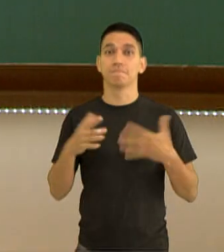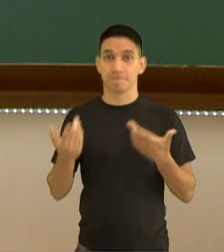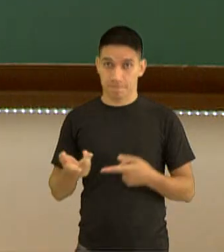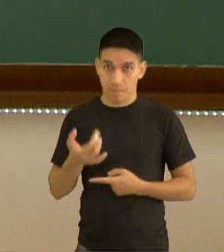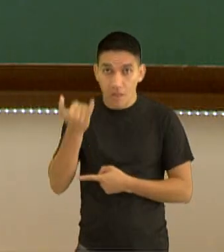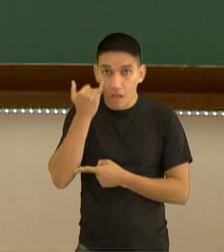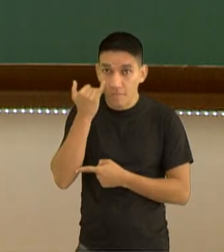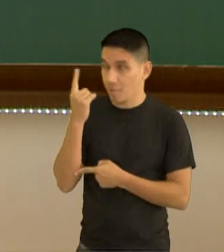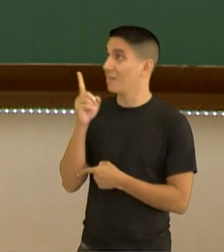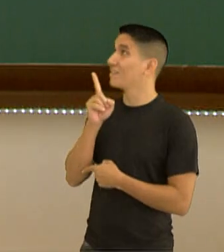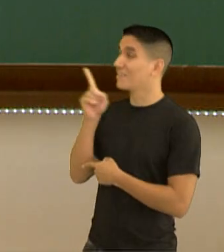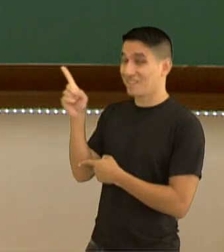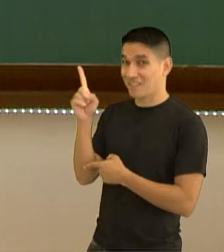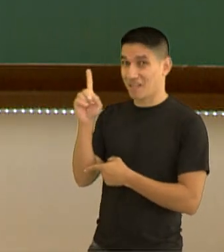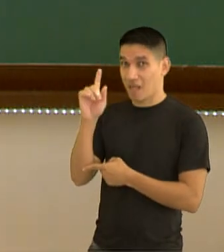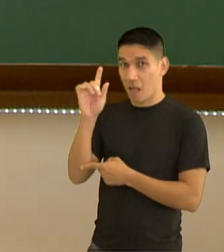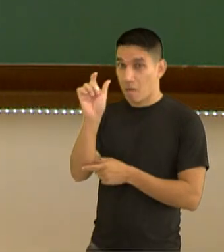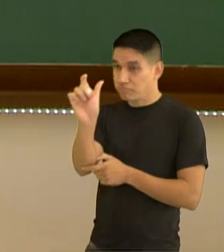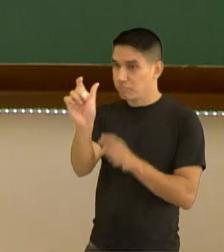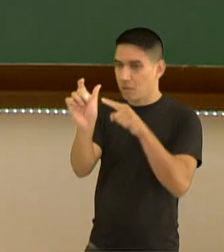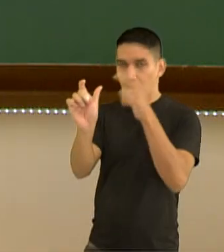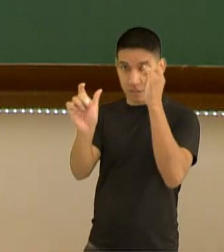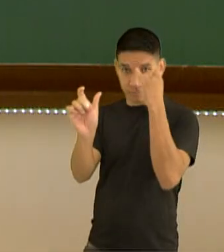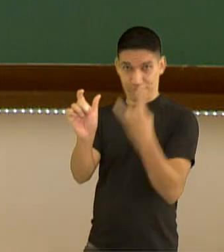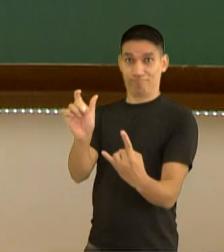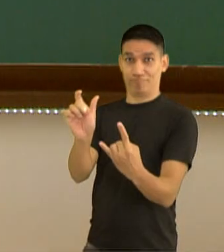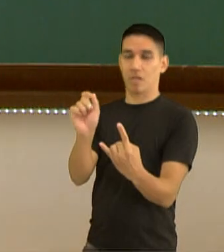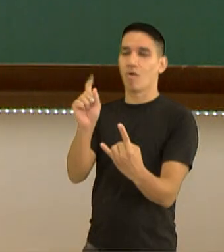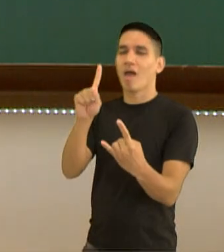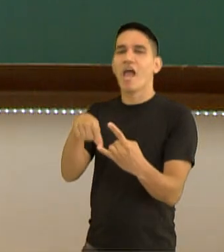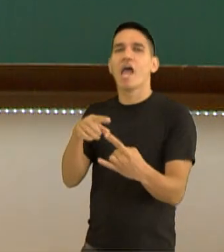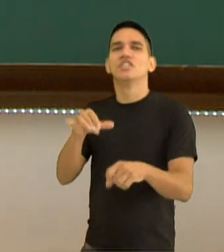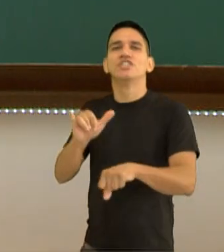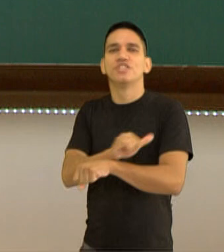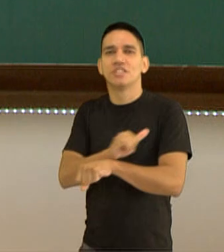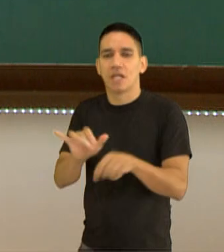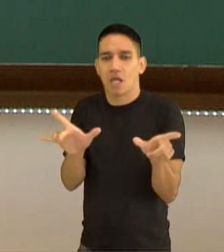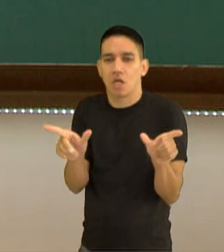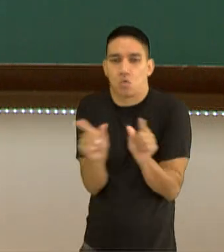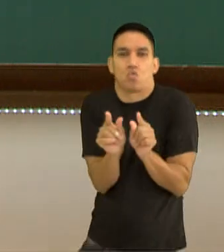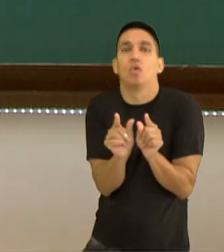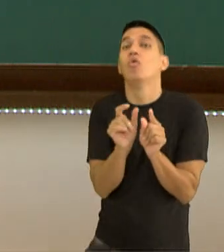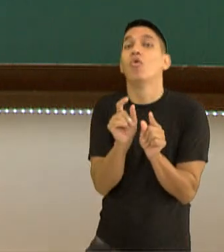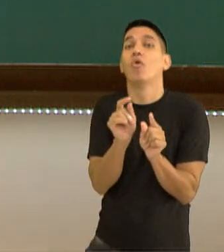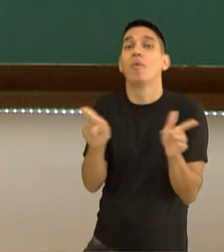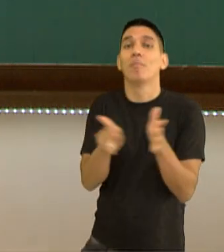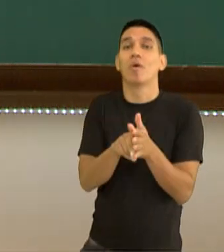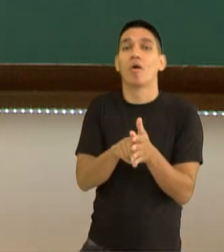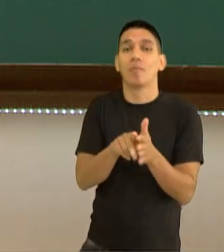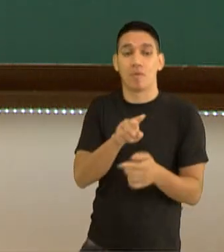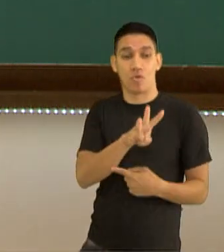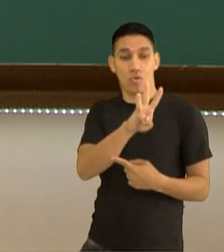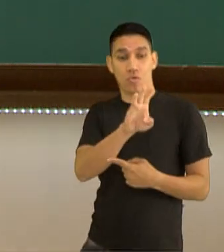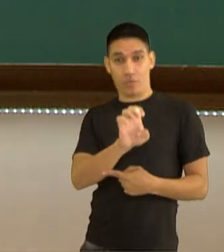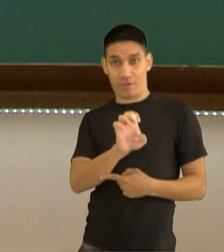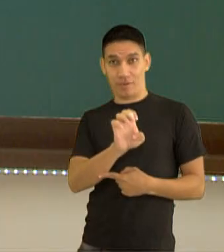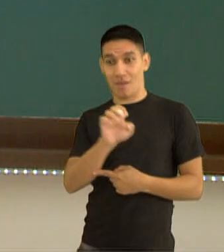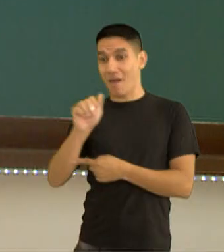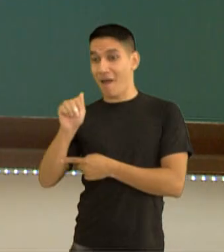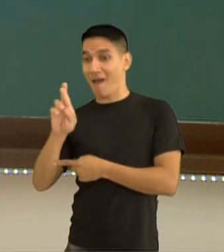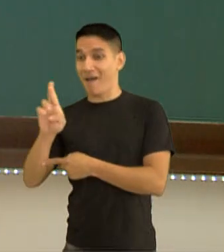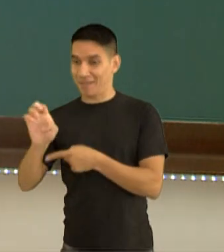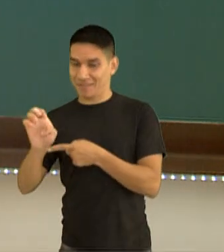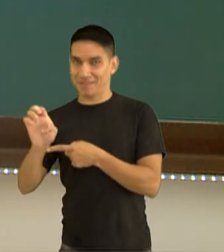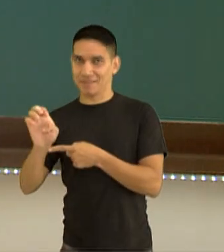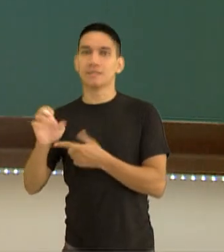Na nossa informação, we are sending é a forma contraída ou a forma abreviada de we are. Né? Então,